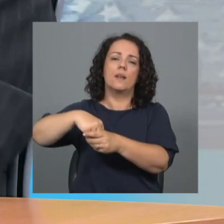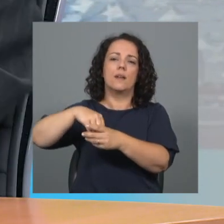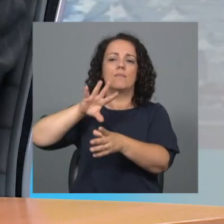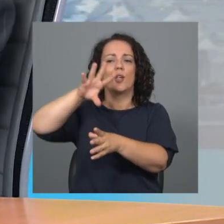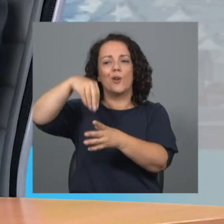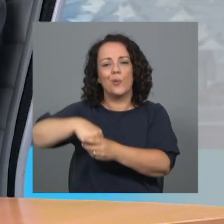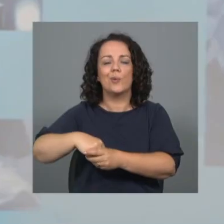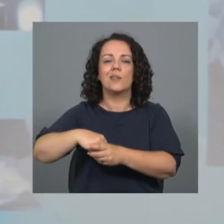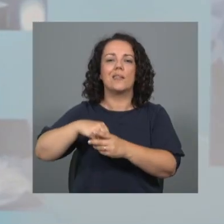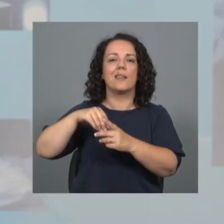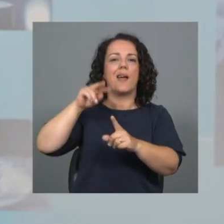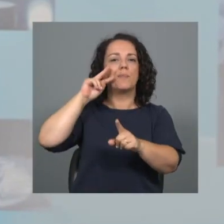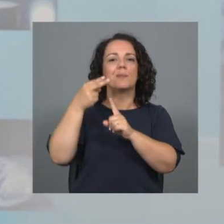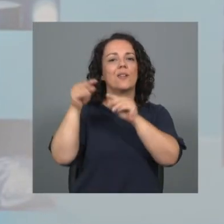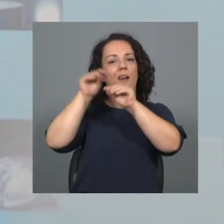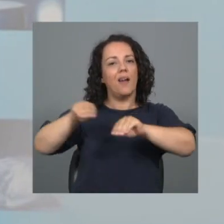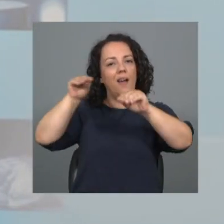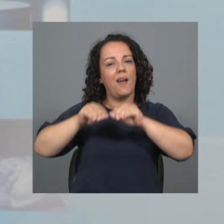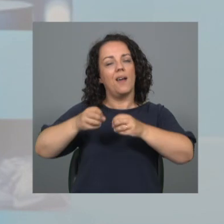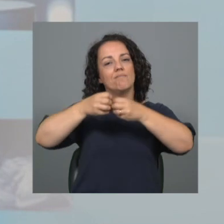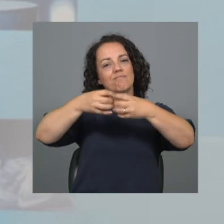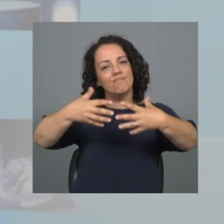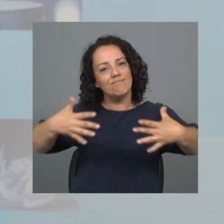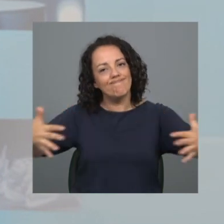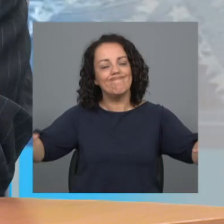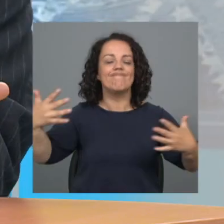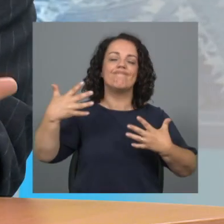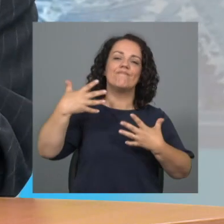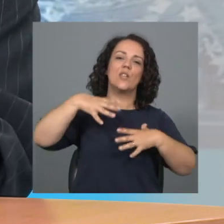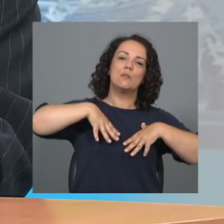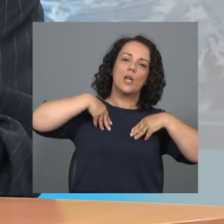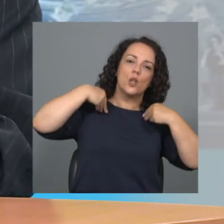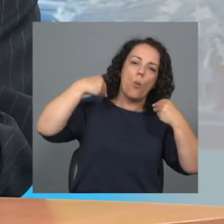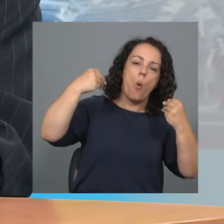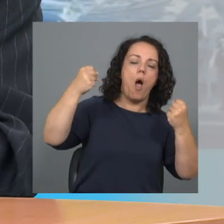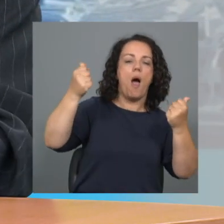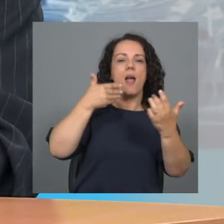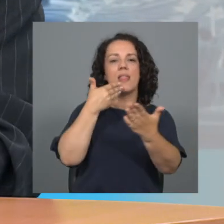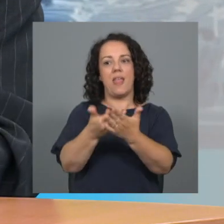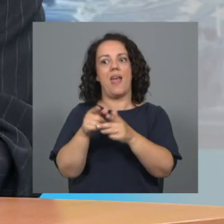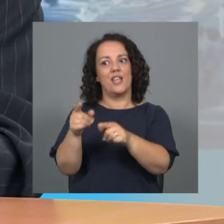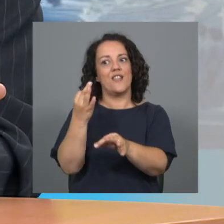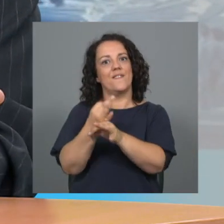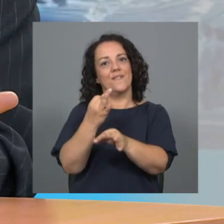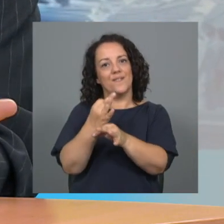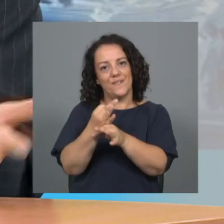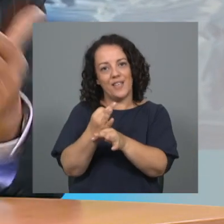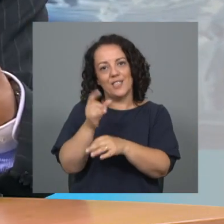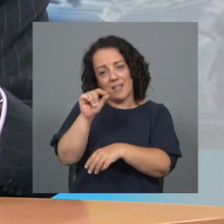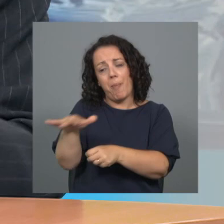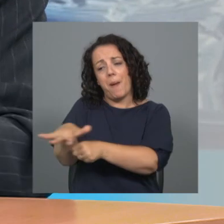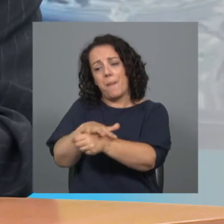de evangelização, de dimensão espiritual, de interpelação, e portanto estas festas têm um bocadinho também esta